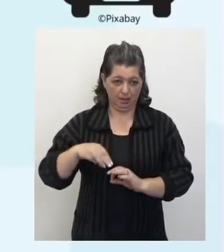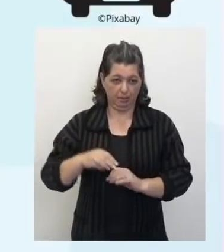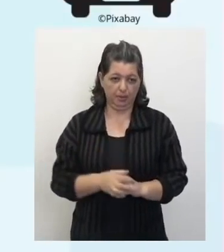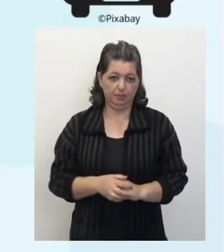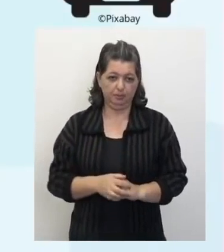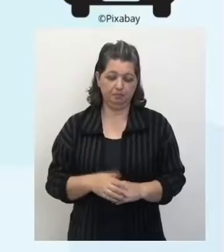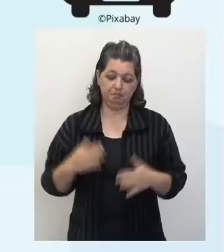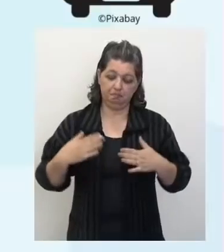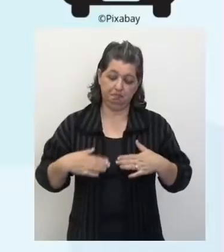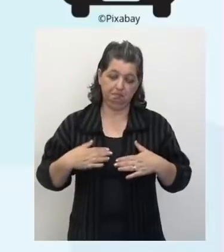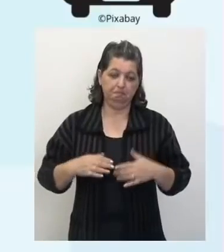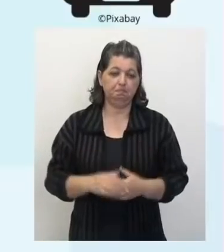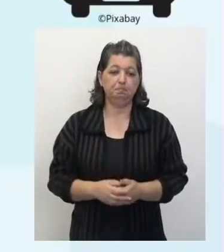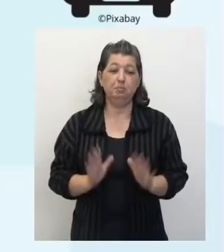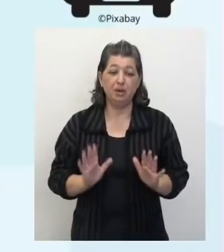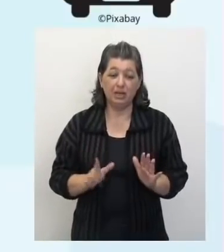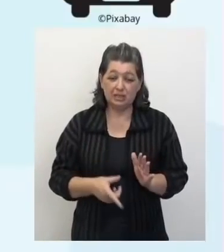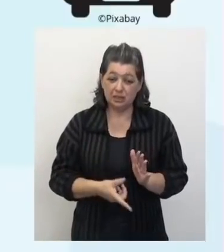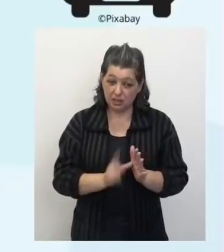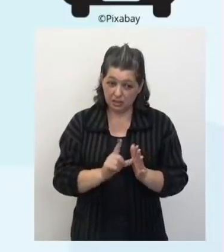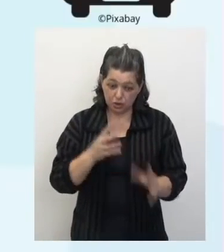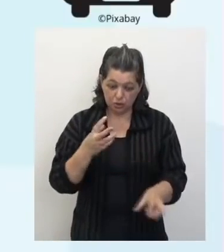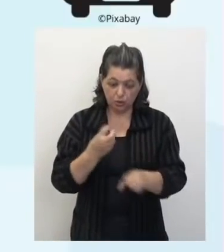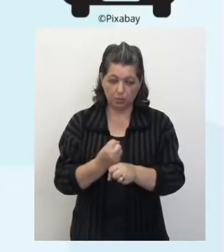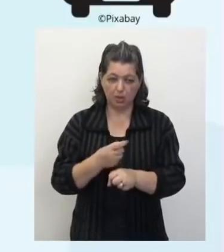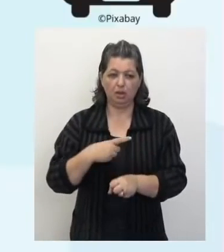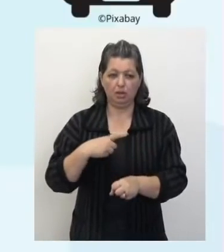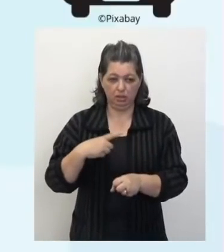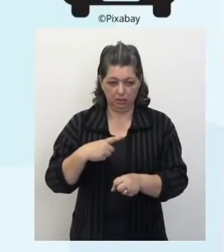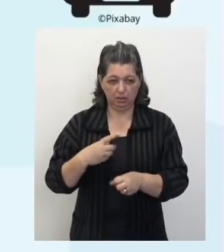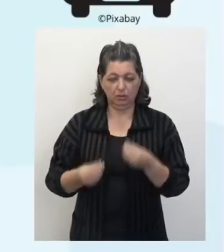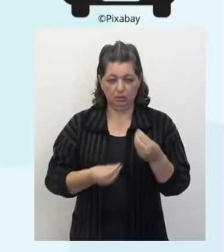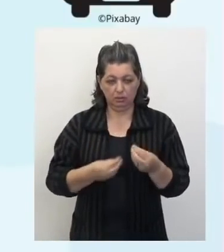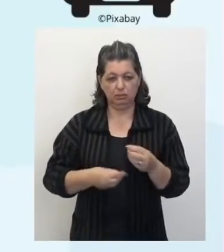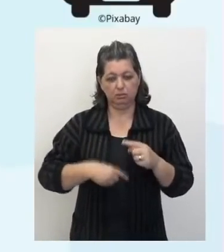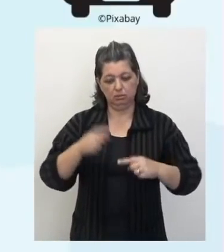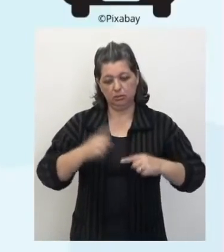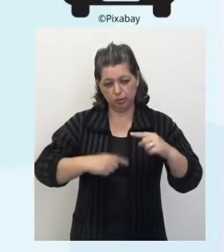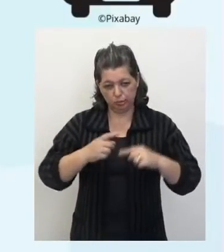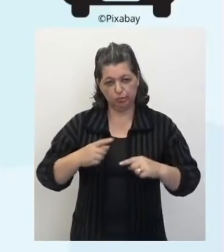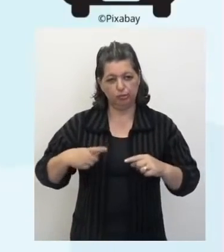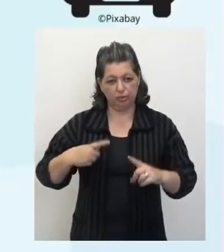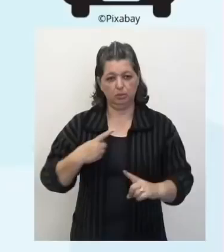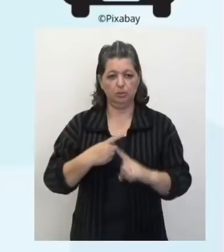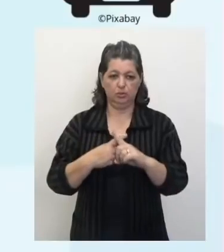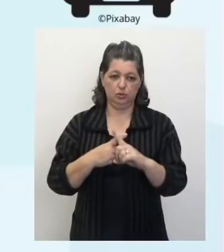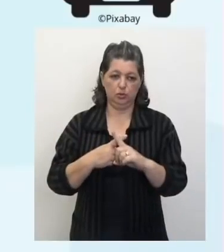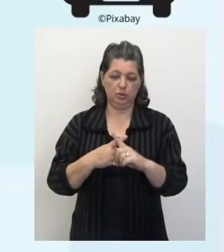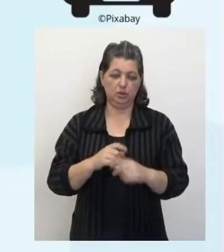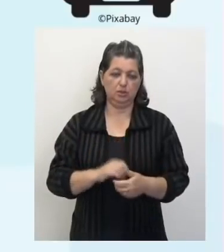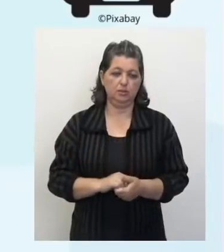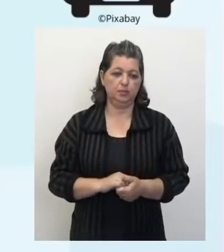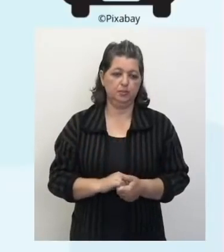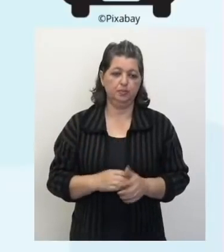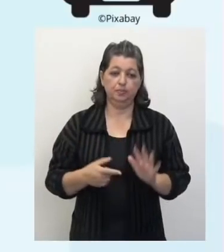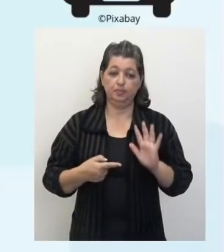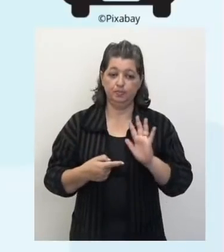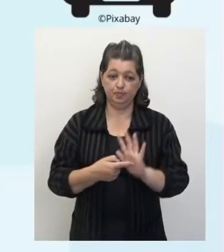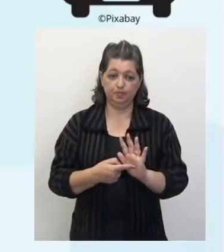vai conseguir, na pior das hipóteses, igualar ou superar o que ela investiu. O fato é que a gente tem uma